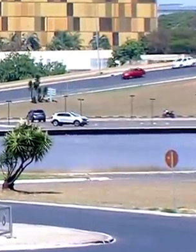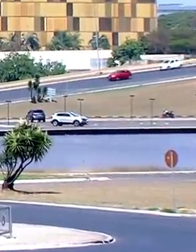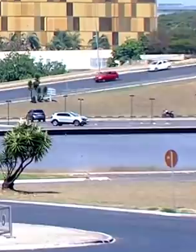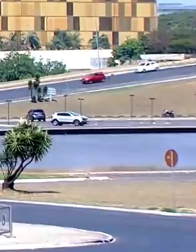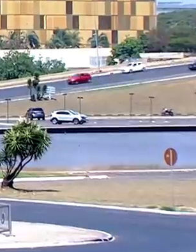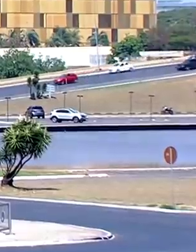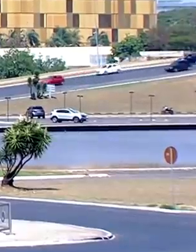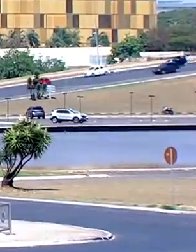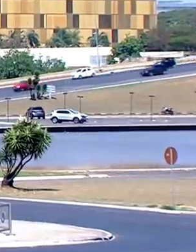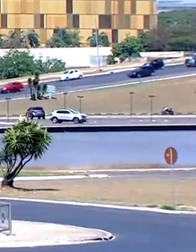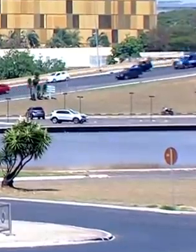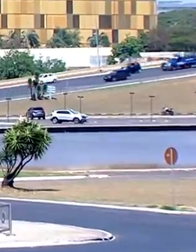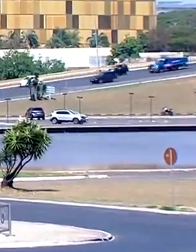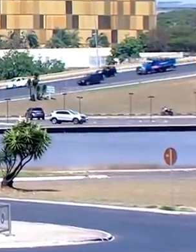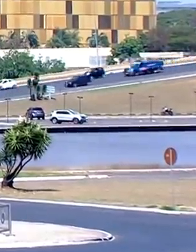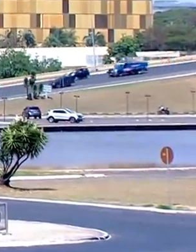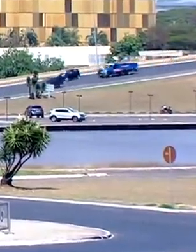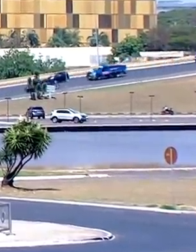tchau.